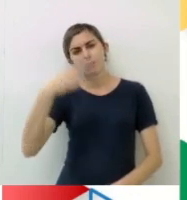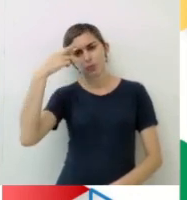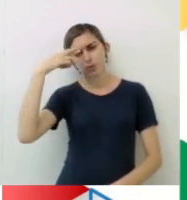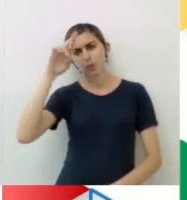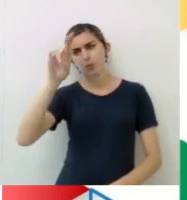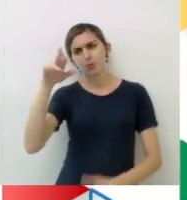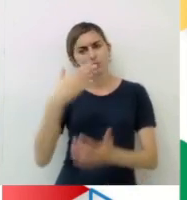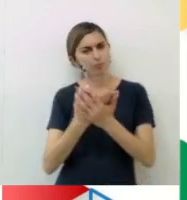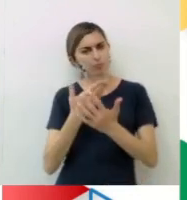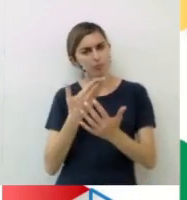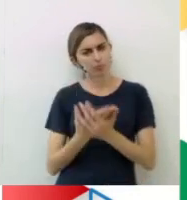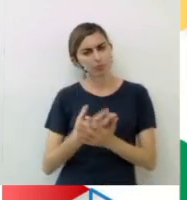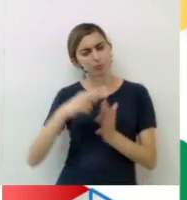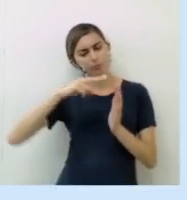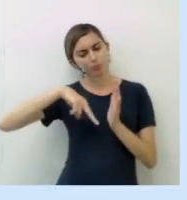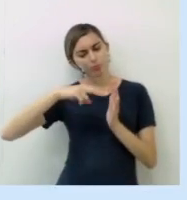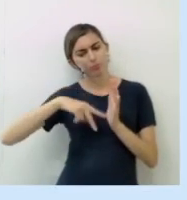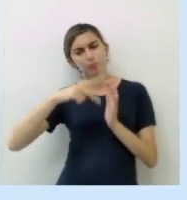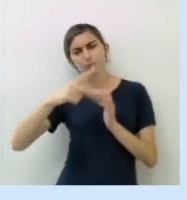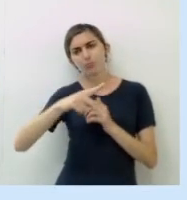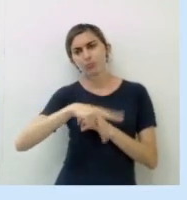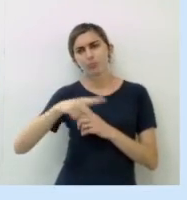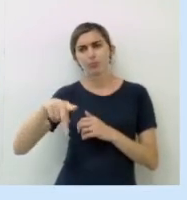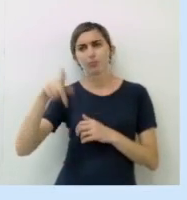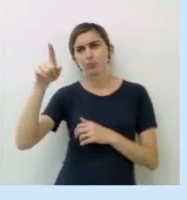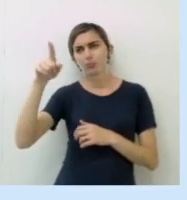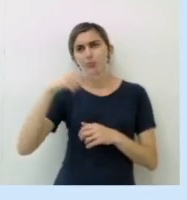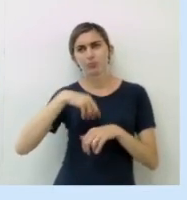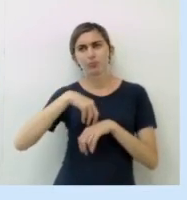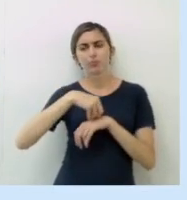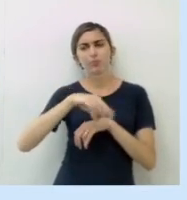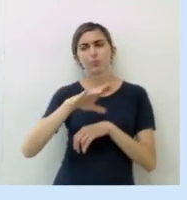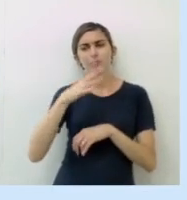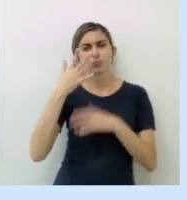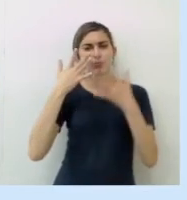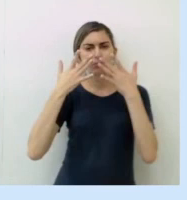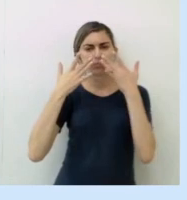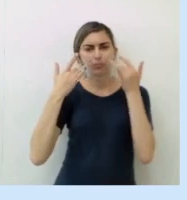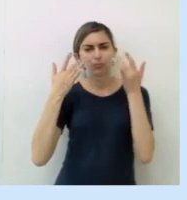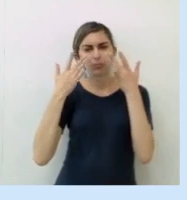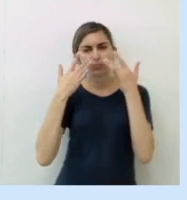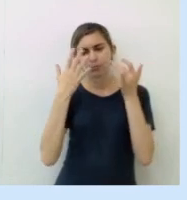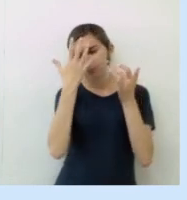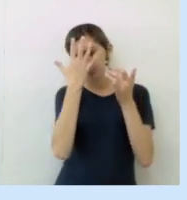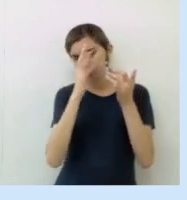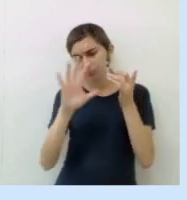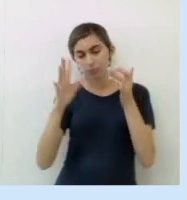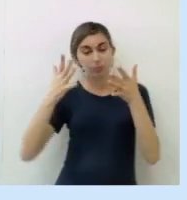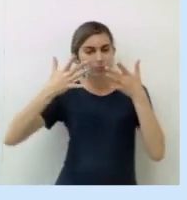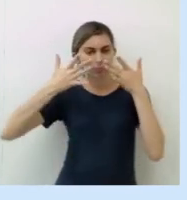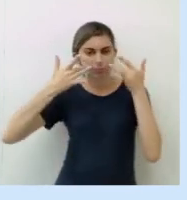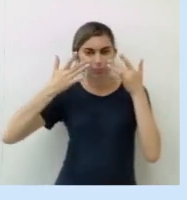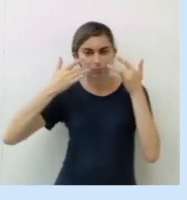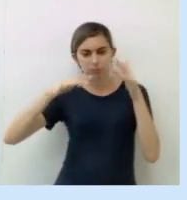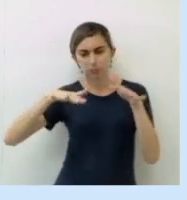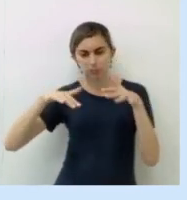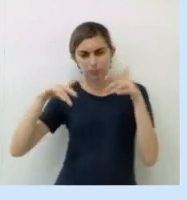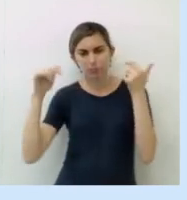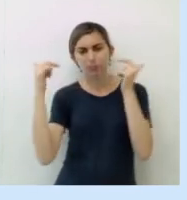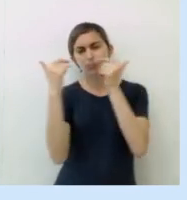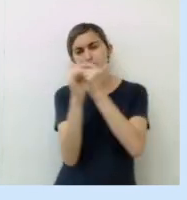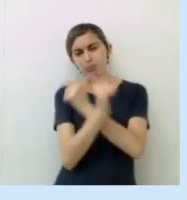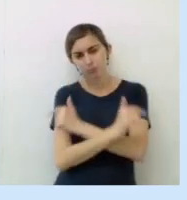estudarem Senhora? Lerem com seu professor. E aqui trago para vocês dramático, teatro, a comédia